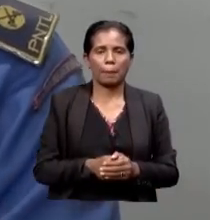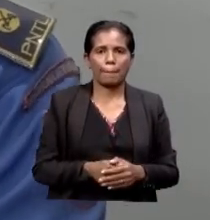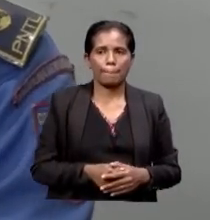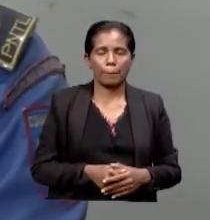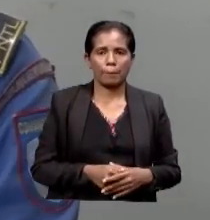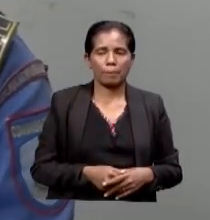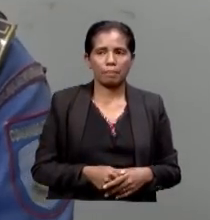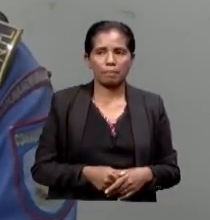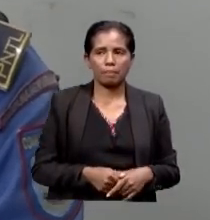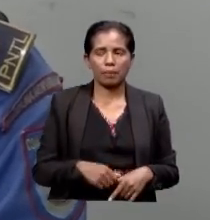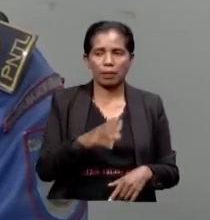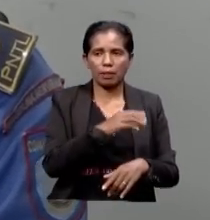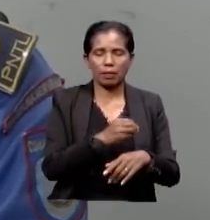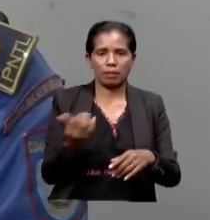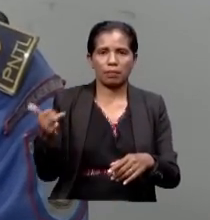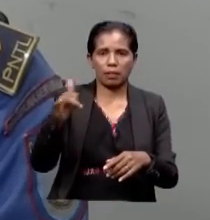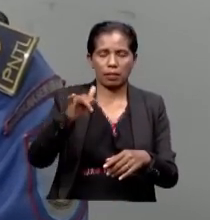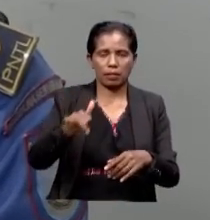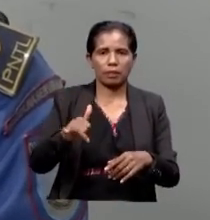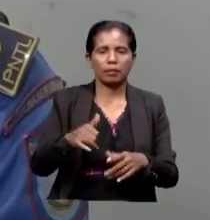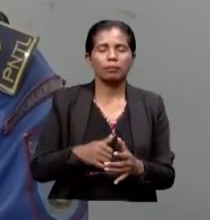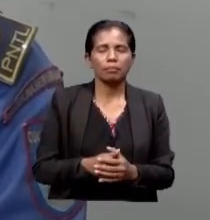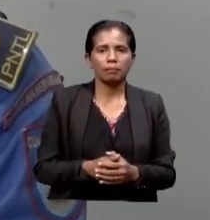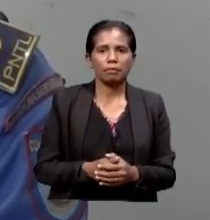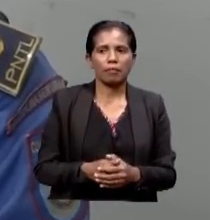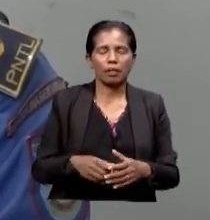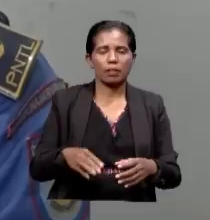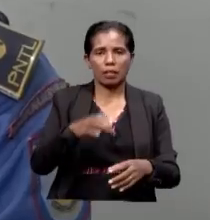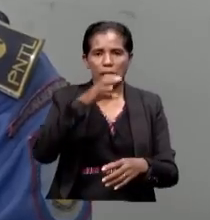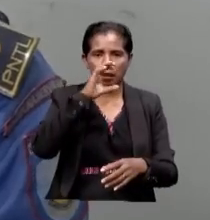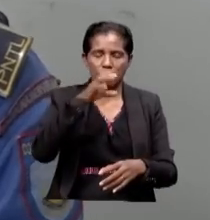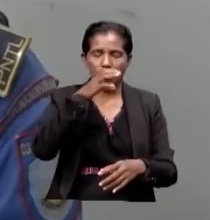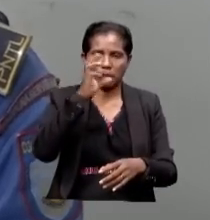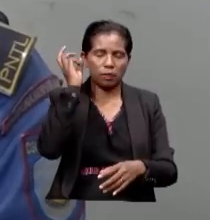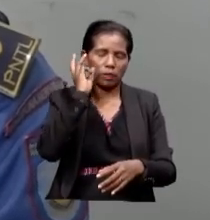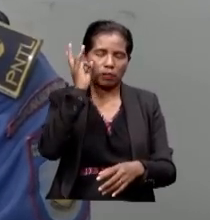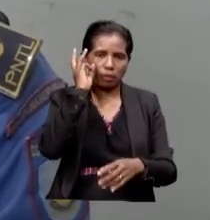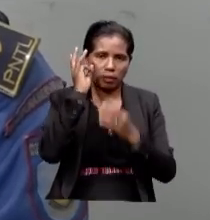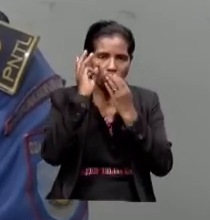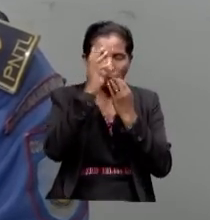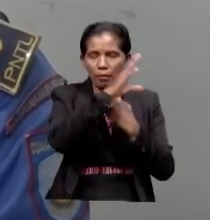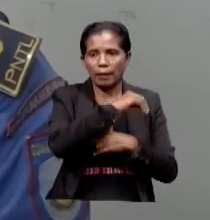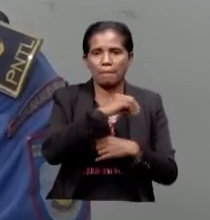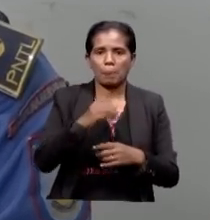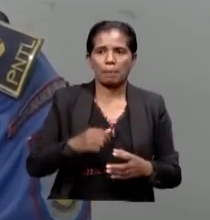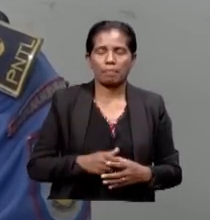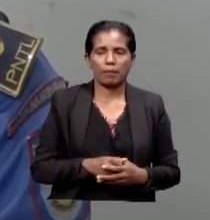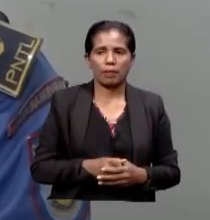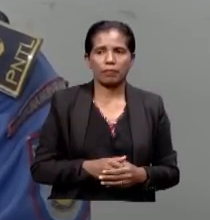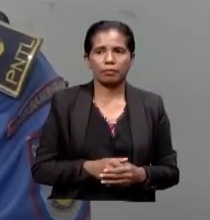Não é possível. Ia neba hemu ia ka fatin karaoke fatin hemu tua lan